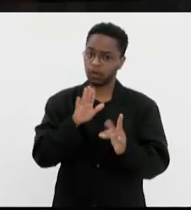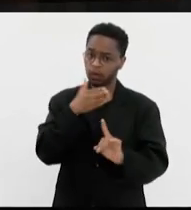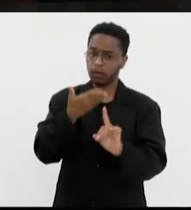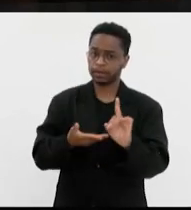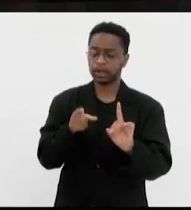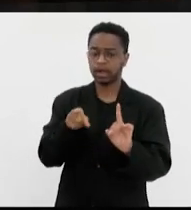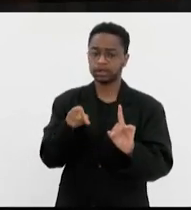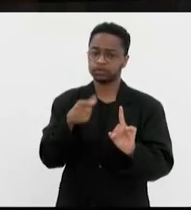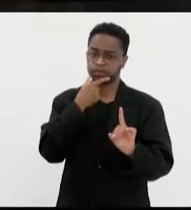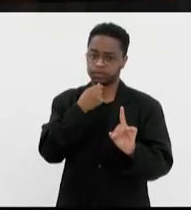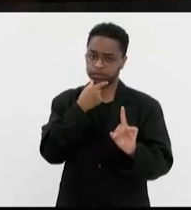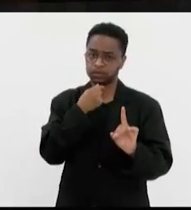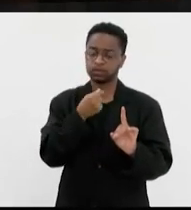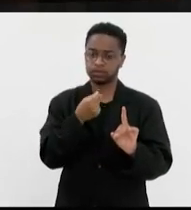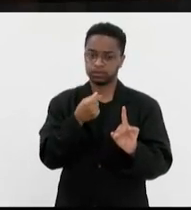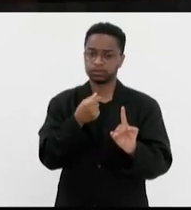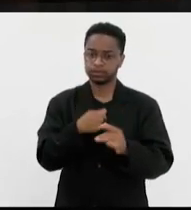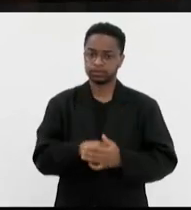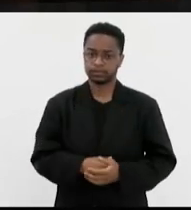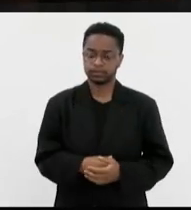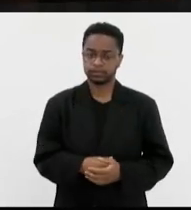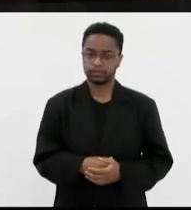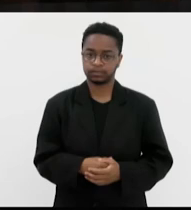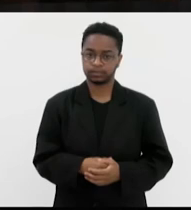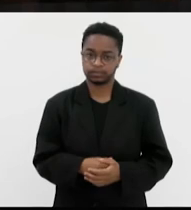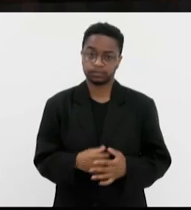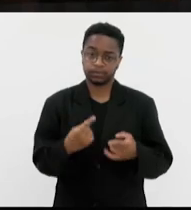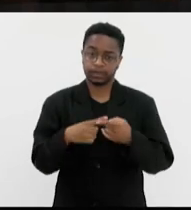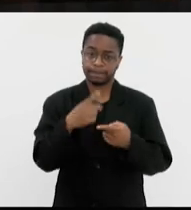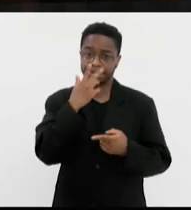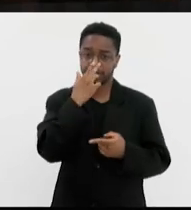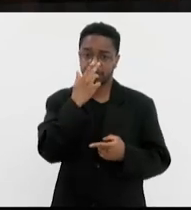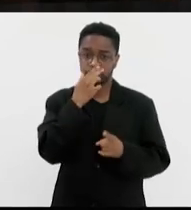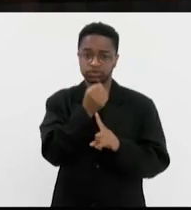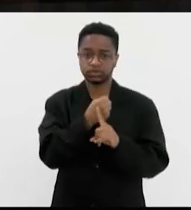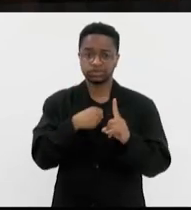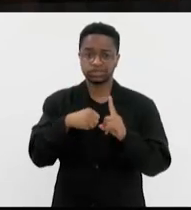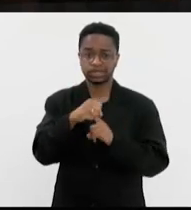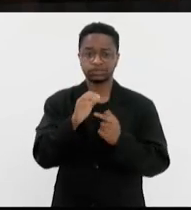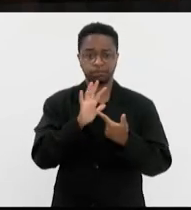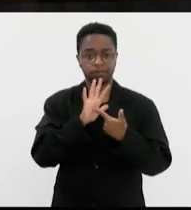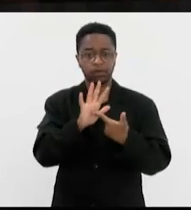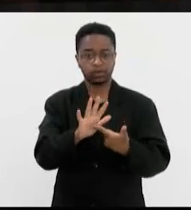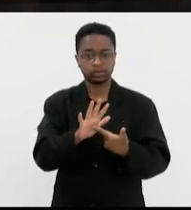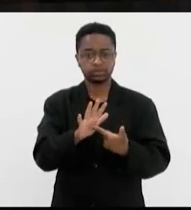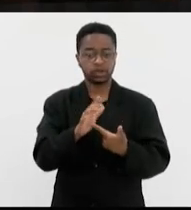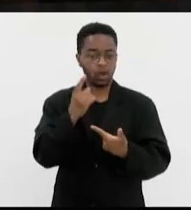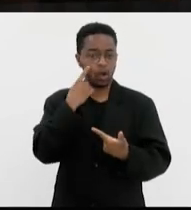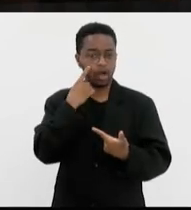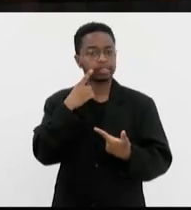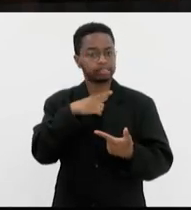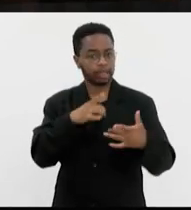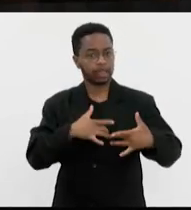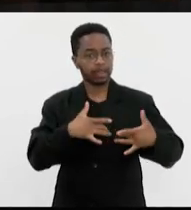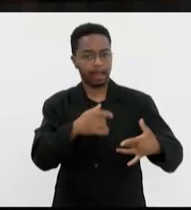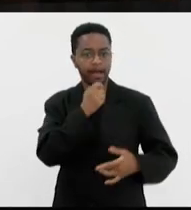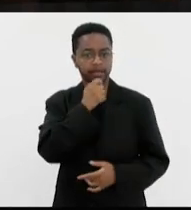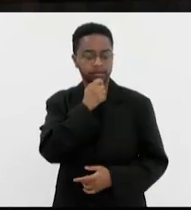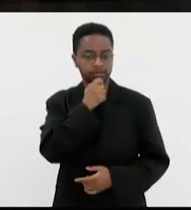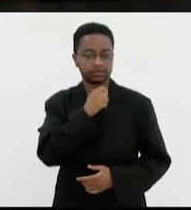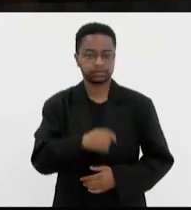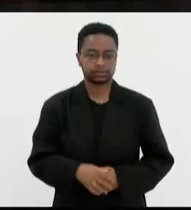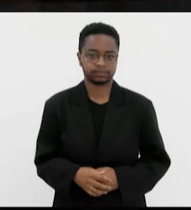homenagens. É como a sociedade estivesse dando assim um sinal de solidariedade.